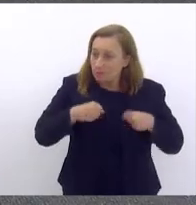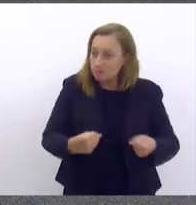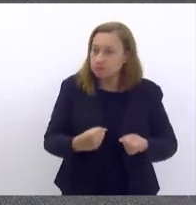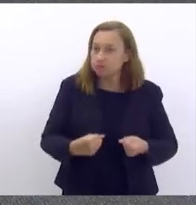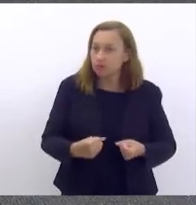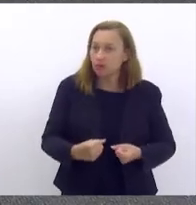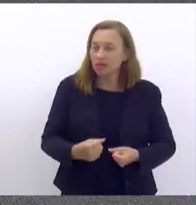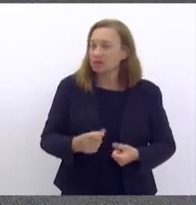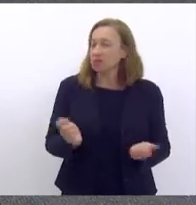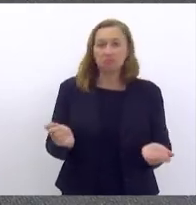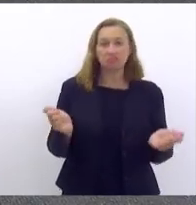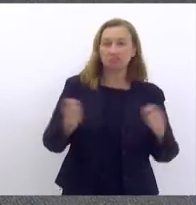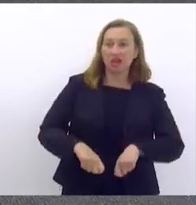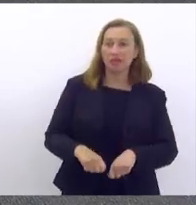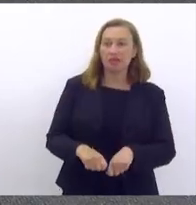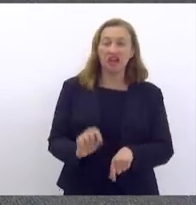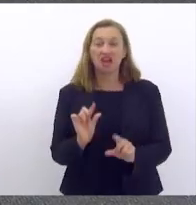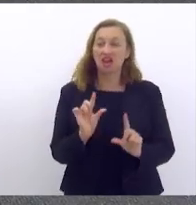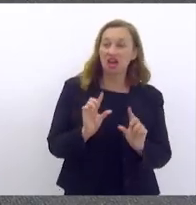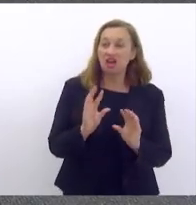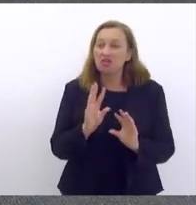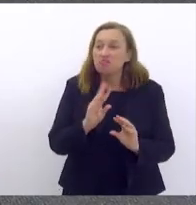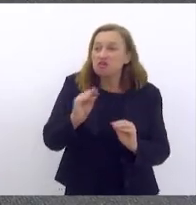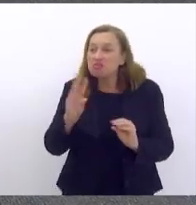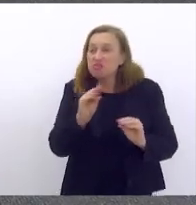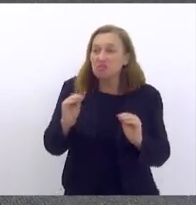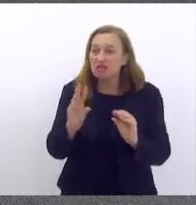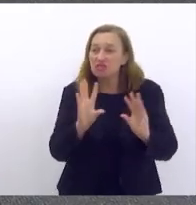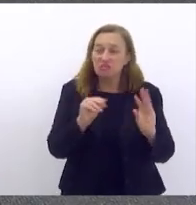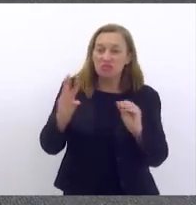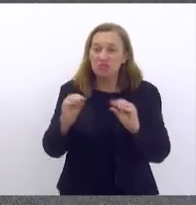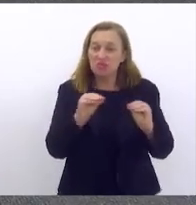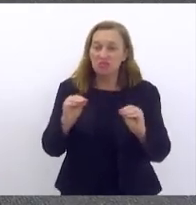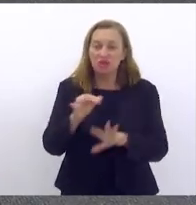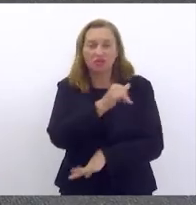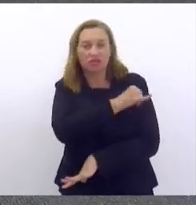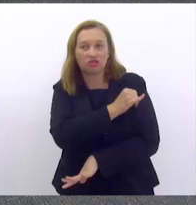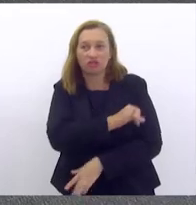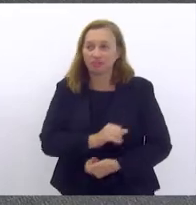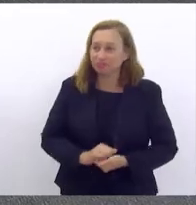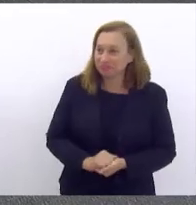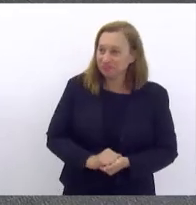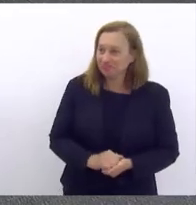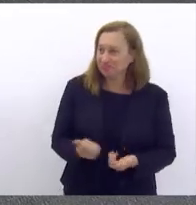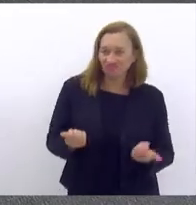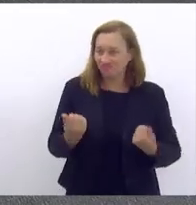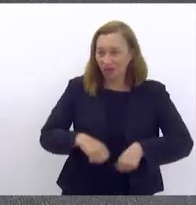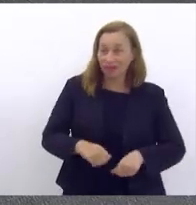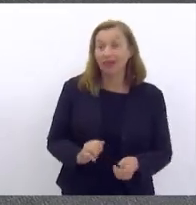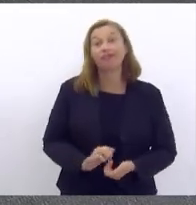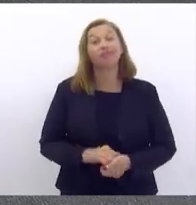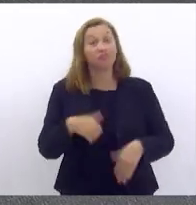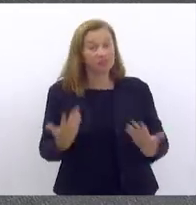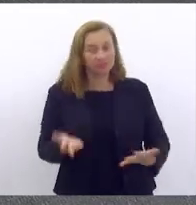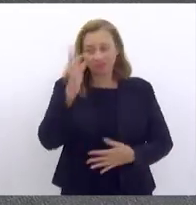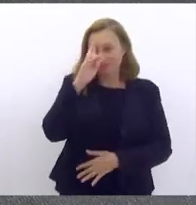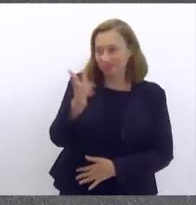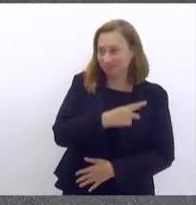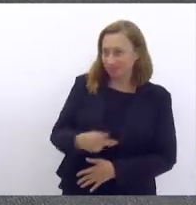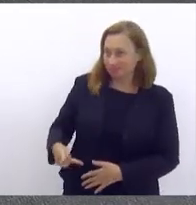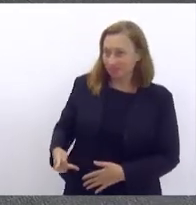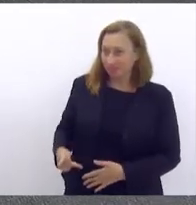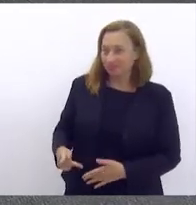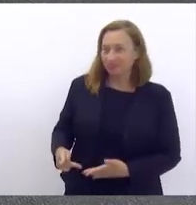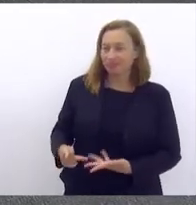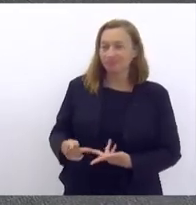dá para ficar nesse mimimi que está o nosso Rio de Janeiro, irmão. Não dá. E aí, Rodrigo, nós temos um